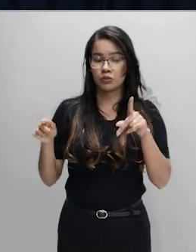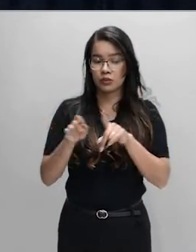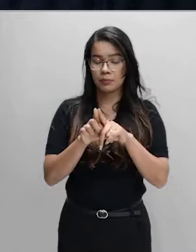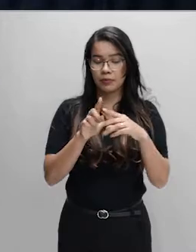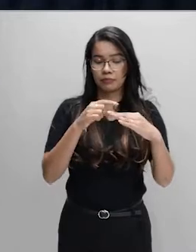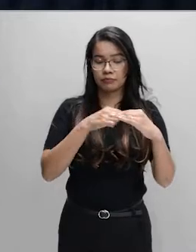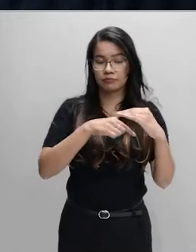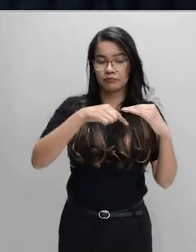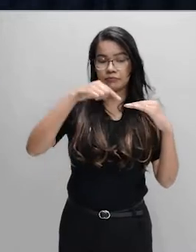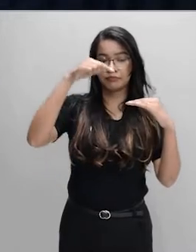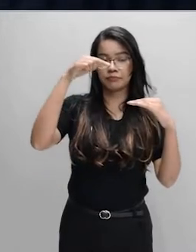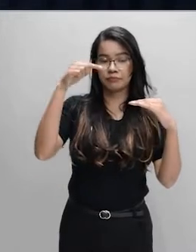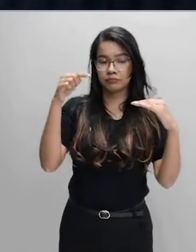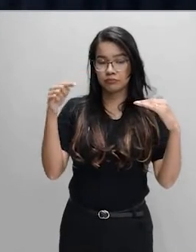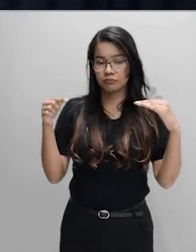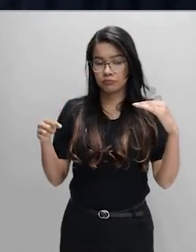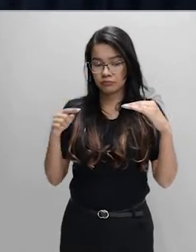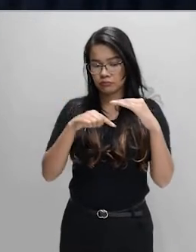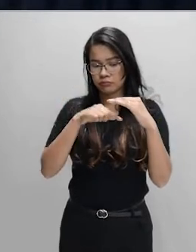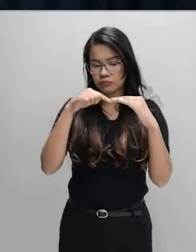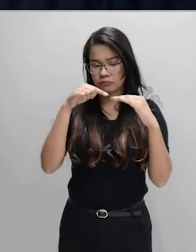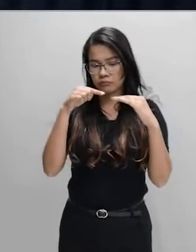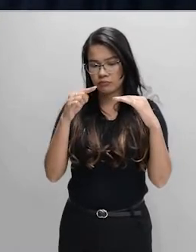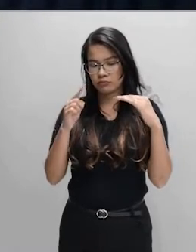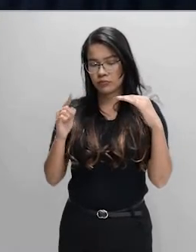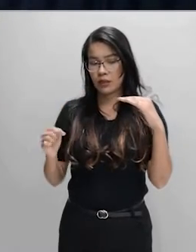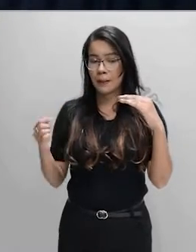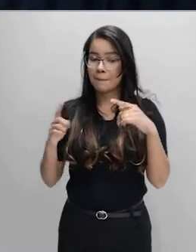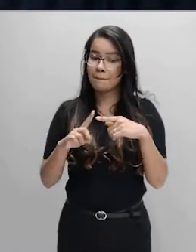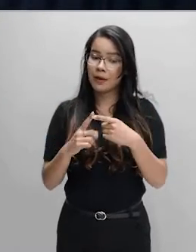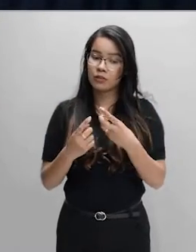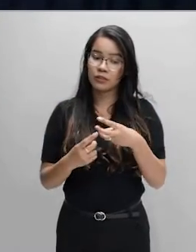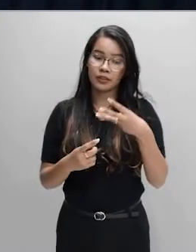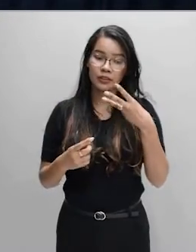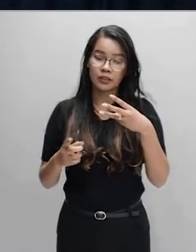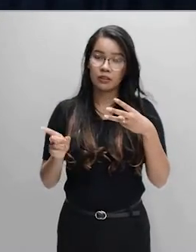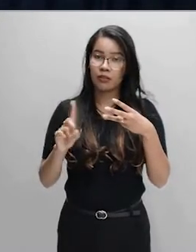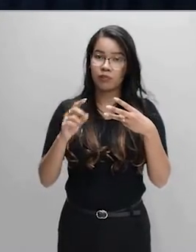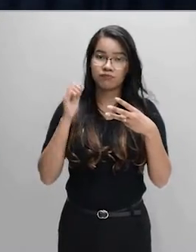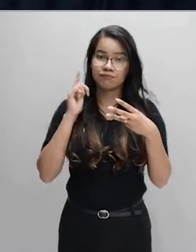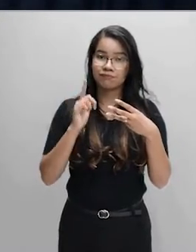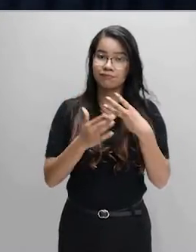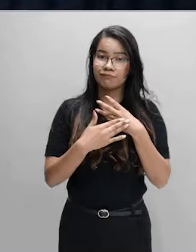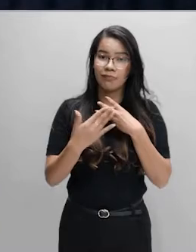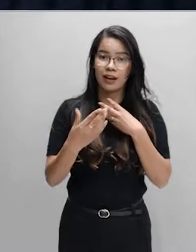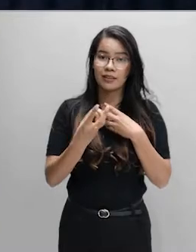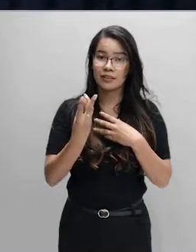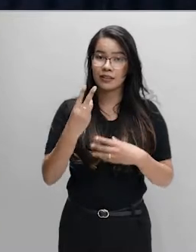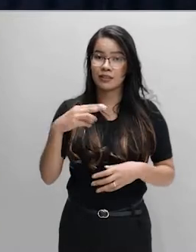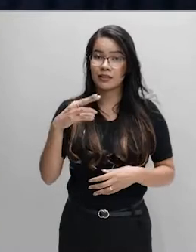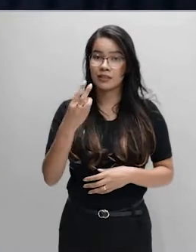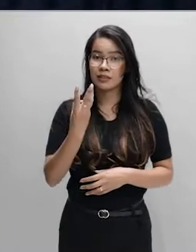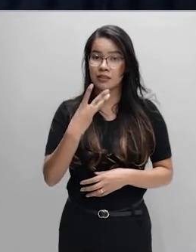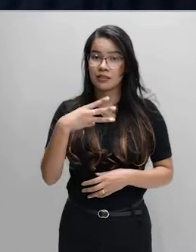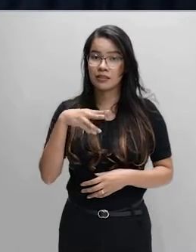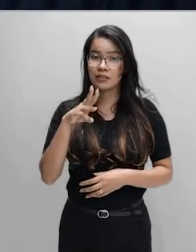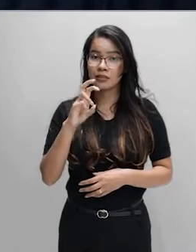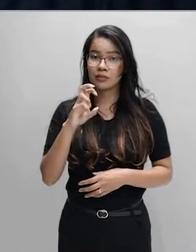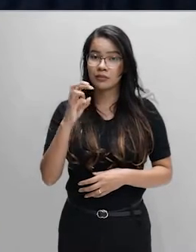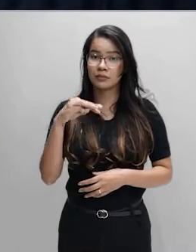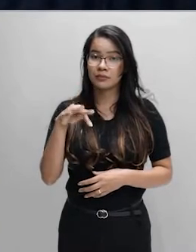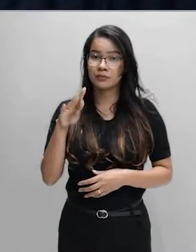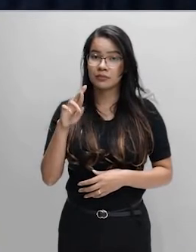volta. Só que a partir do terceiro kick da bolinha, ele não atinge mais 35 metros. Ele já vai perdendo a